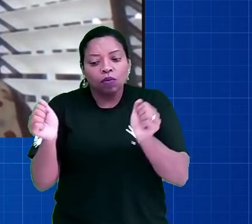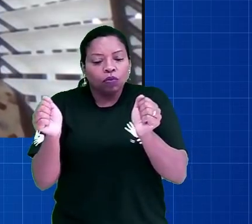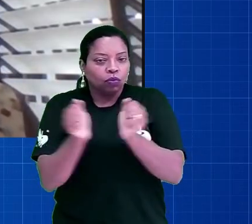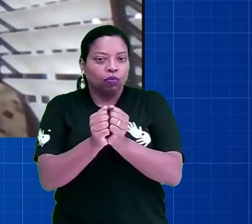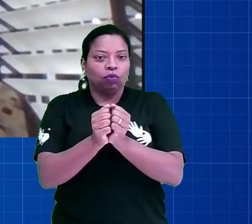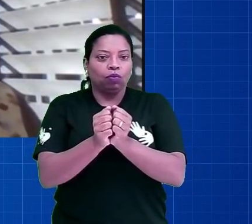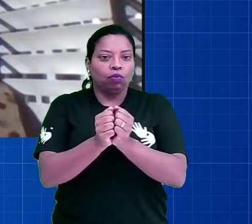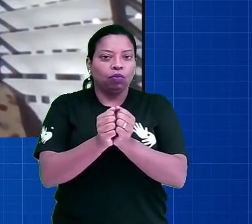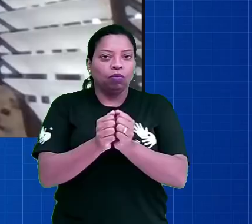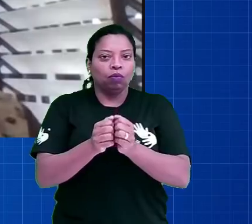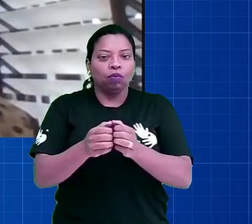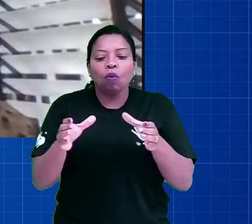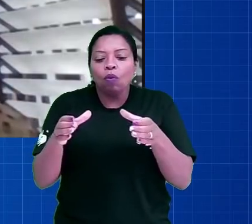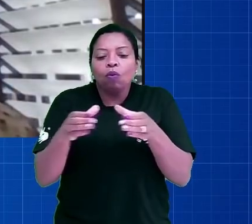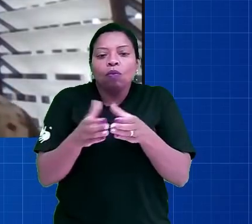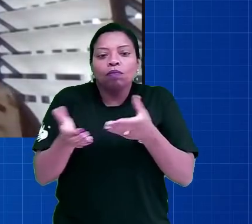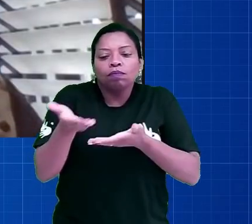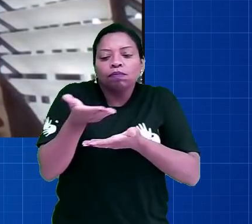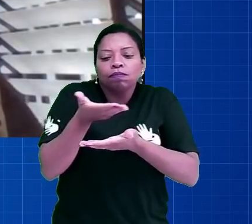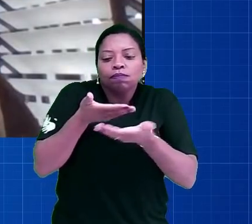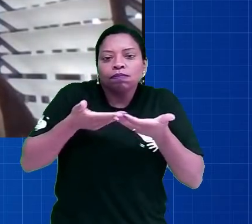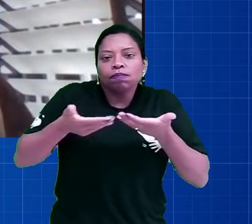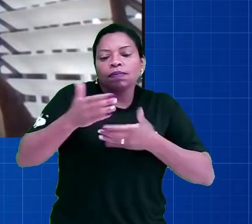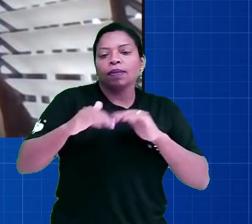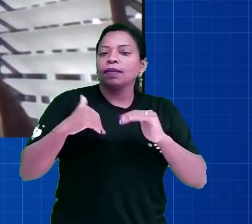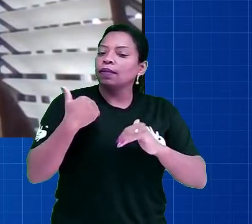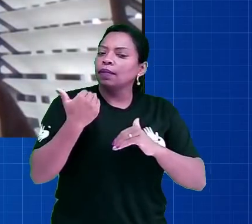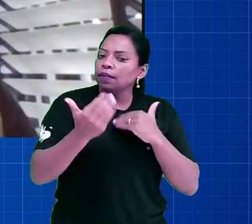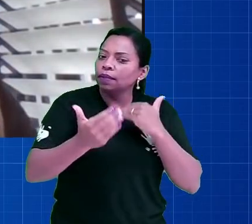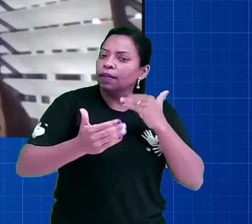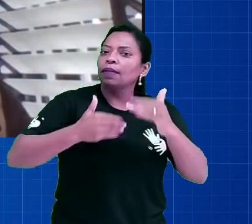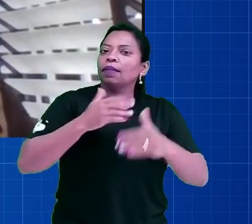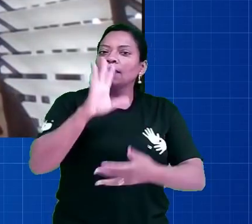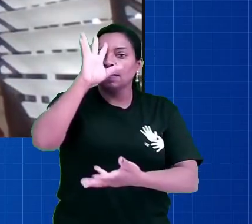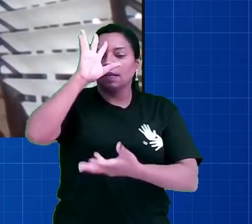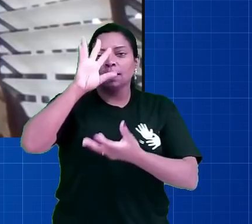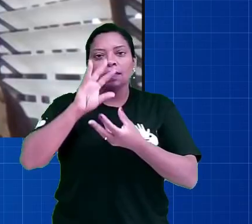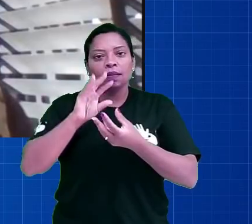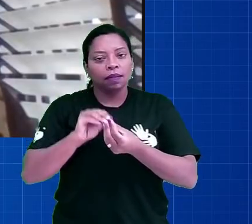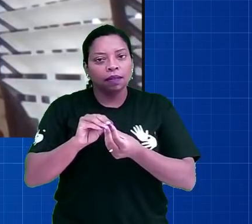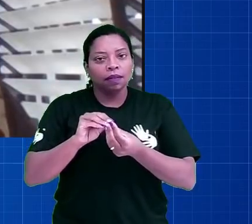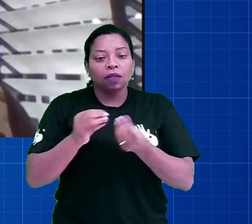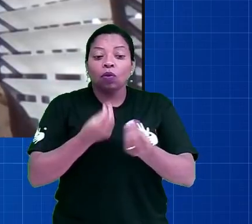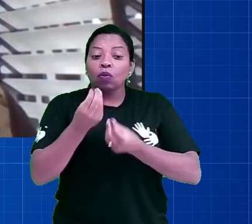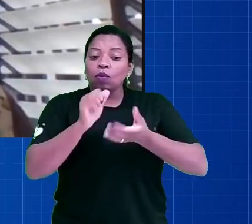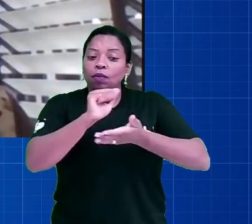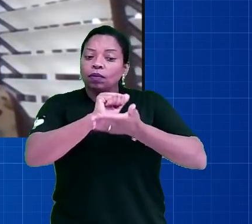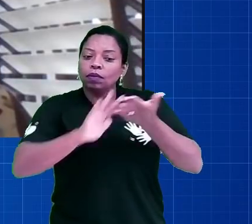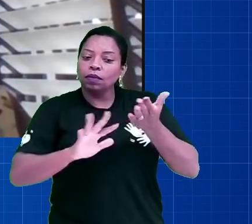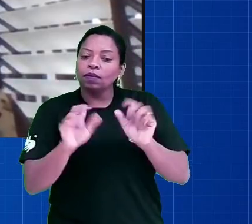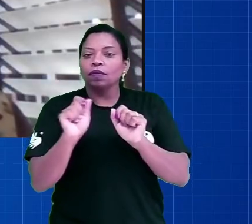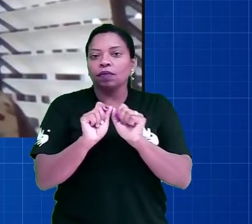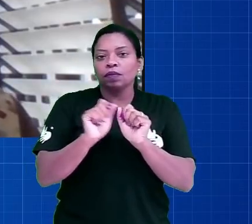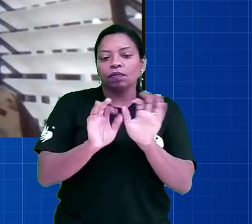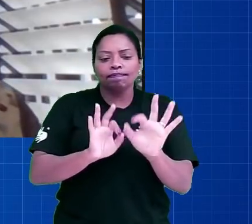dessa caminhada que a gente precisa ter, de compreender que atividades, de que forma a gente